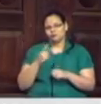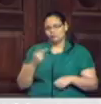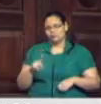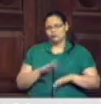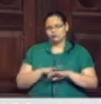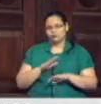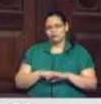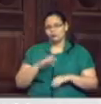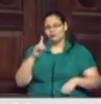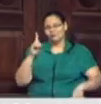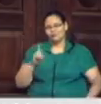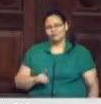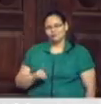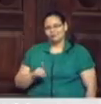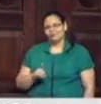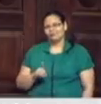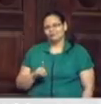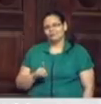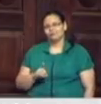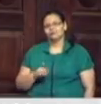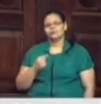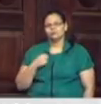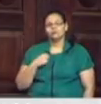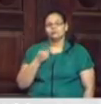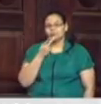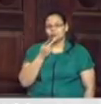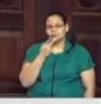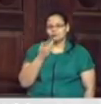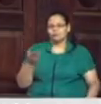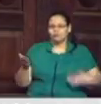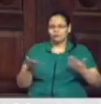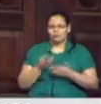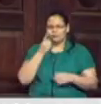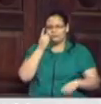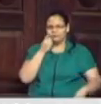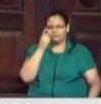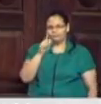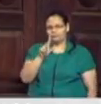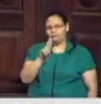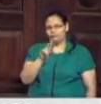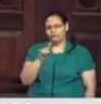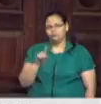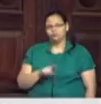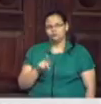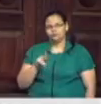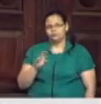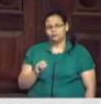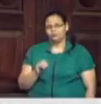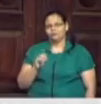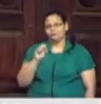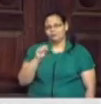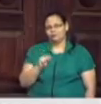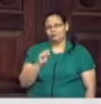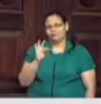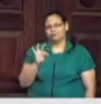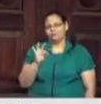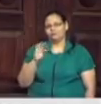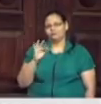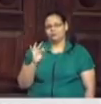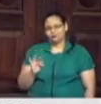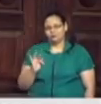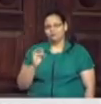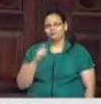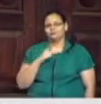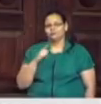direito. E hoje, como disse o deputado Luiz Paulo, está tendo lá no STF um encontro do